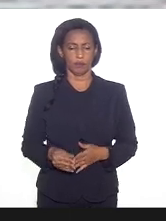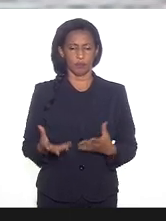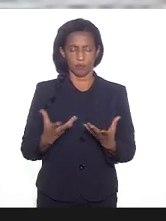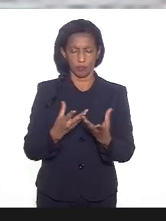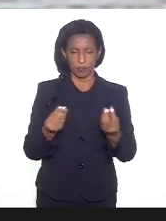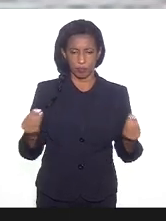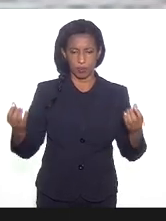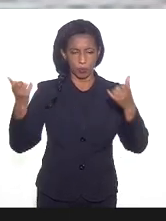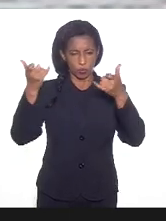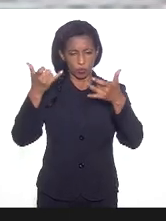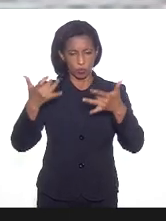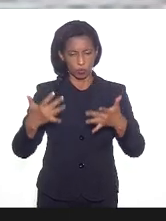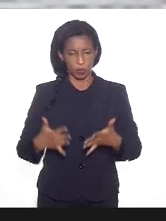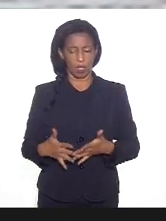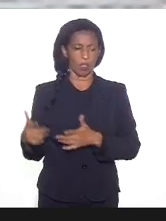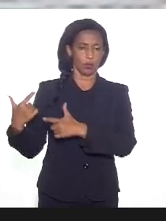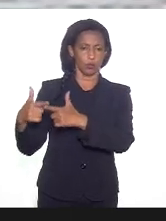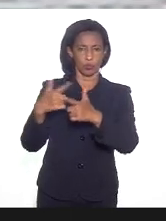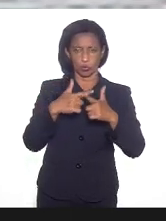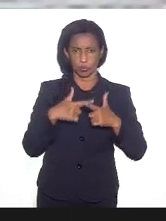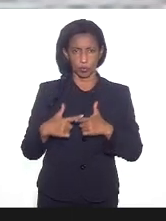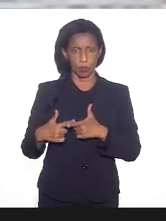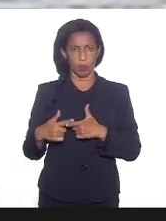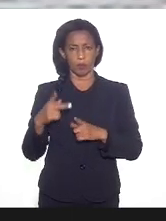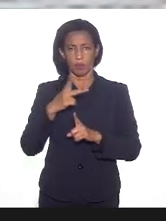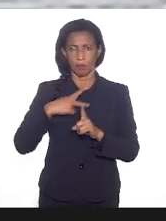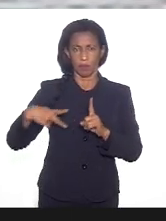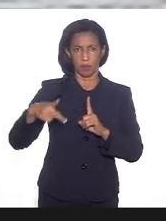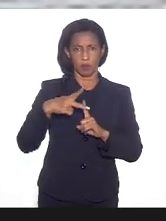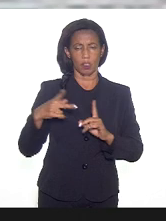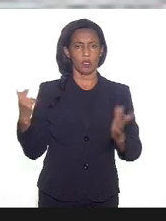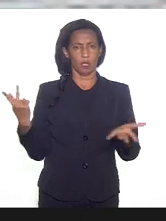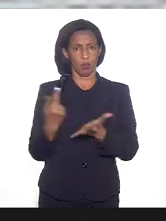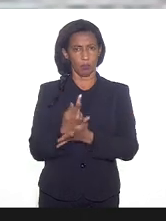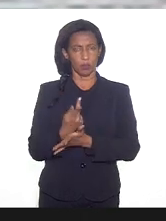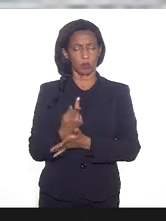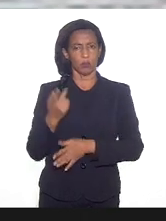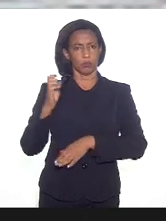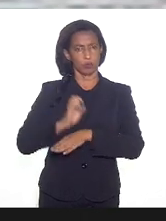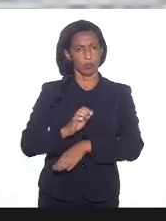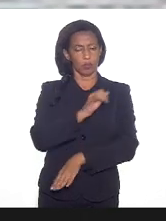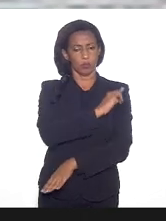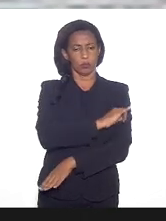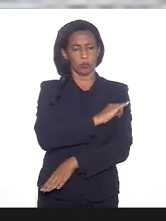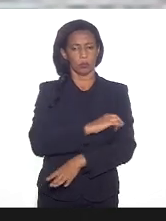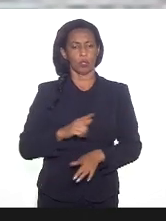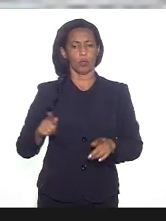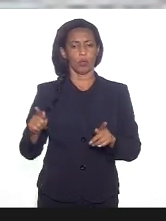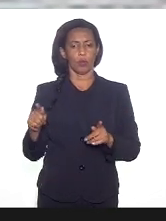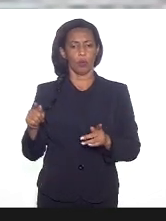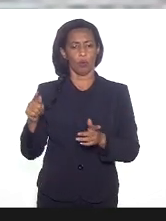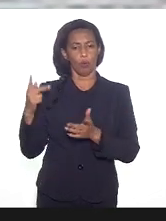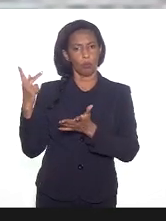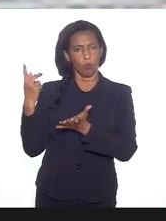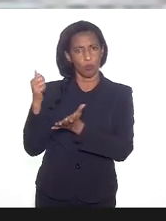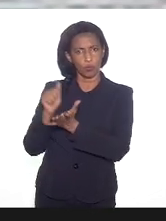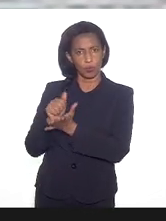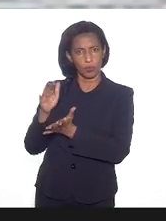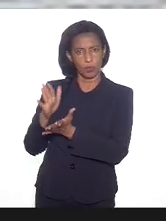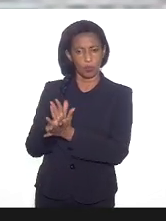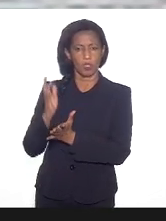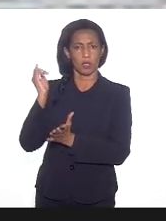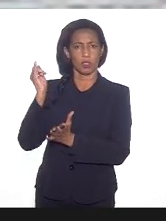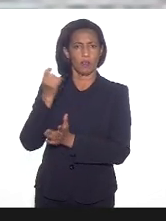muito explicaram o agravamento da situação previdenciária deficitária já enfrentada, com relevantes efeitos sobre a situação fiscal,